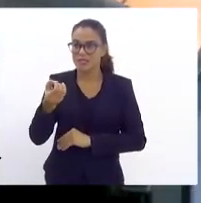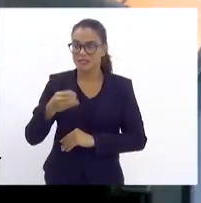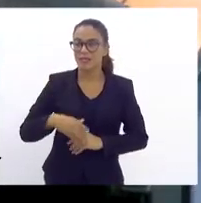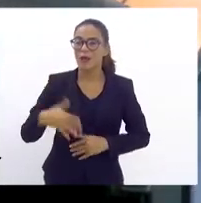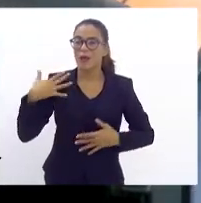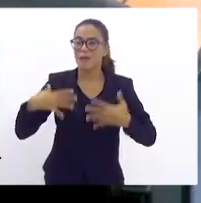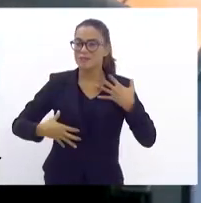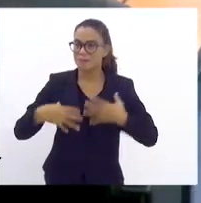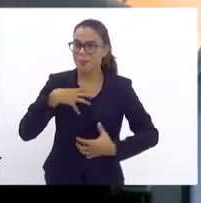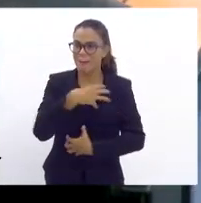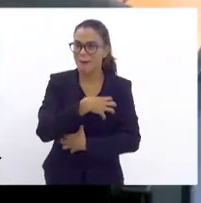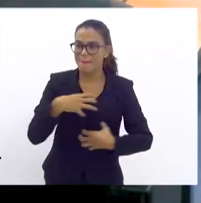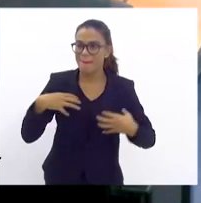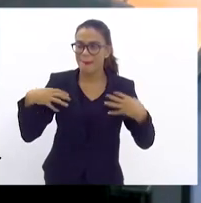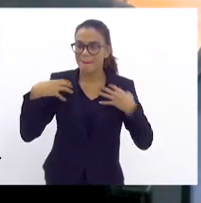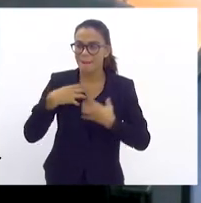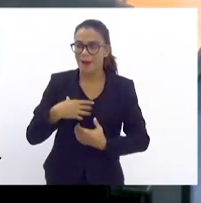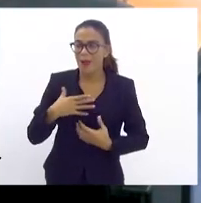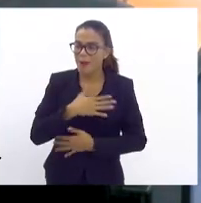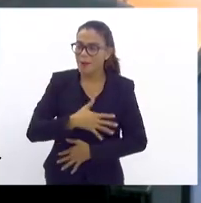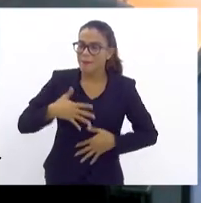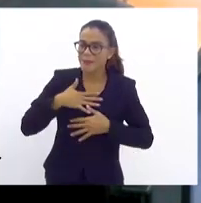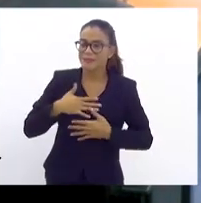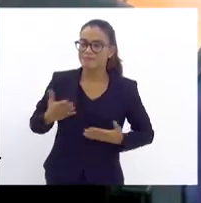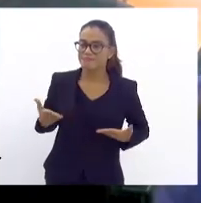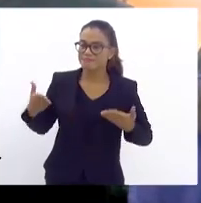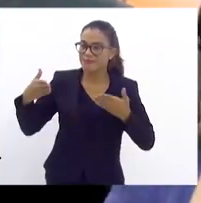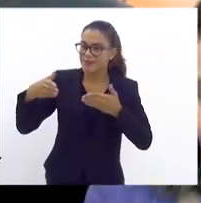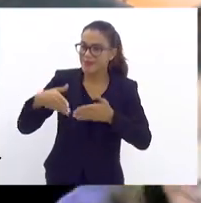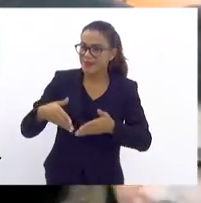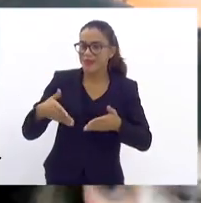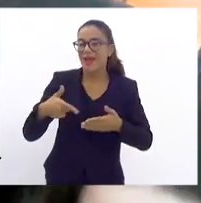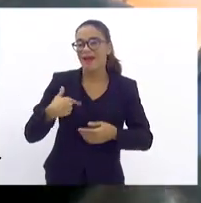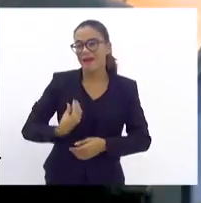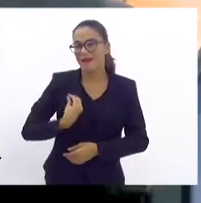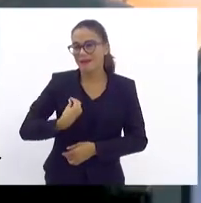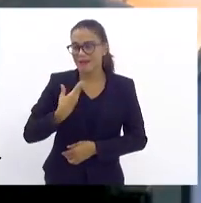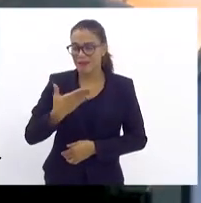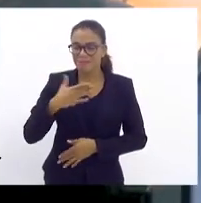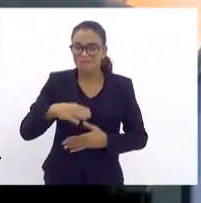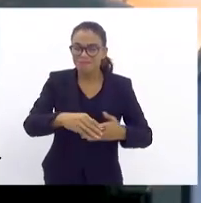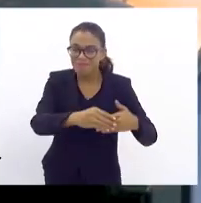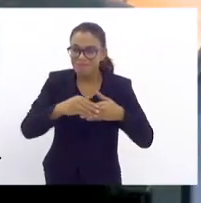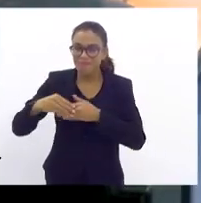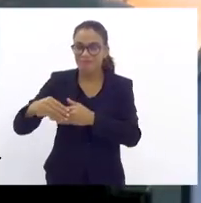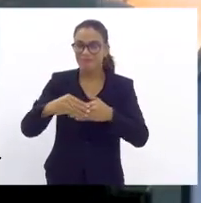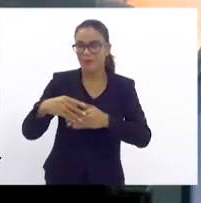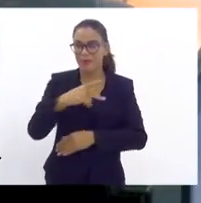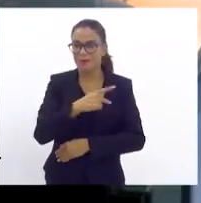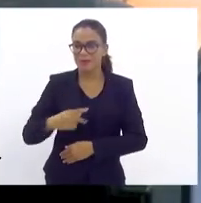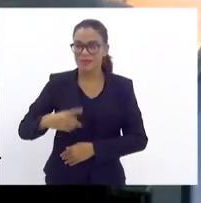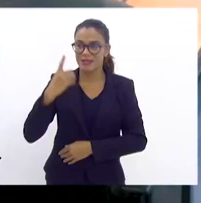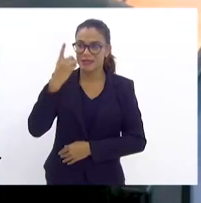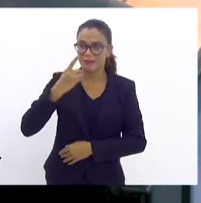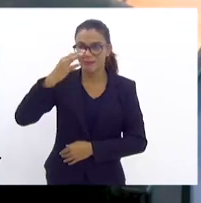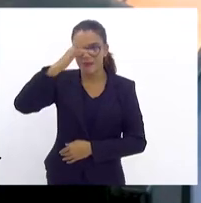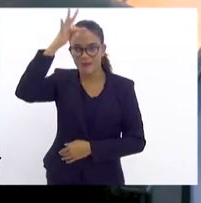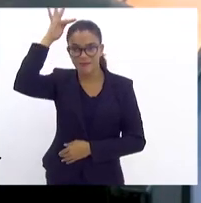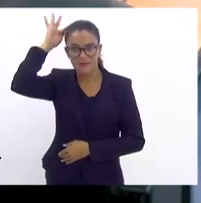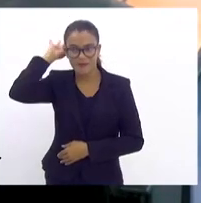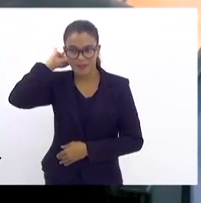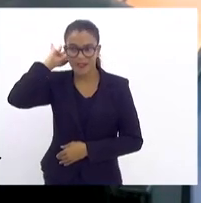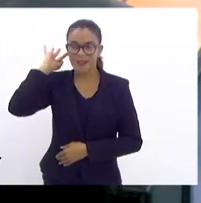eu imenso prazer tá aqui hoje com todo mundo cumprimento a mesa através de nosso Presidente Deputado Fred